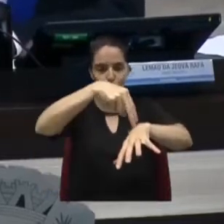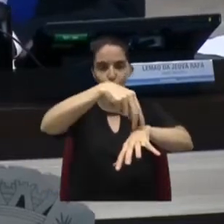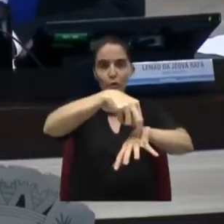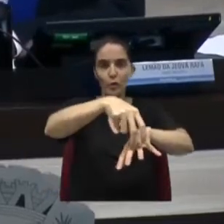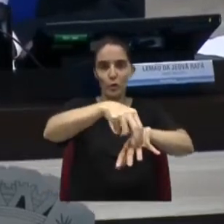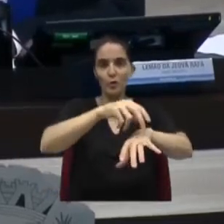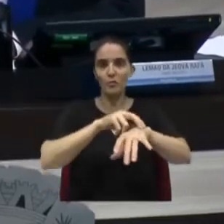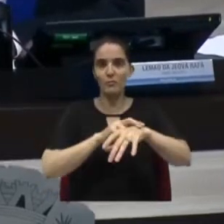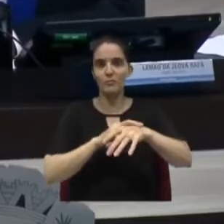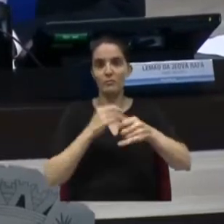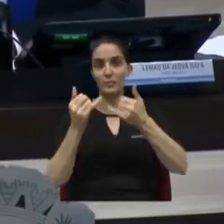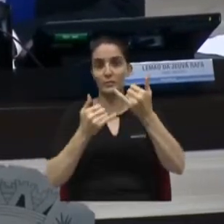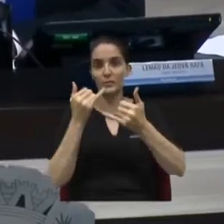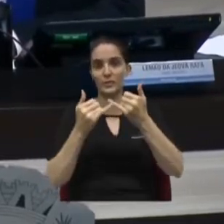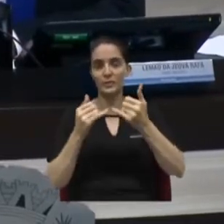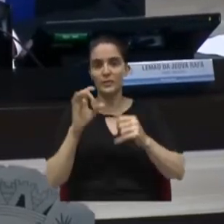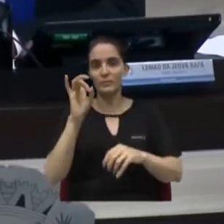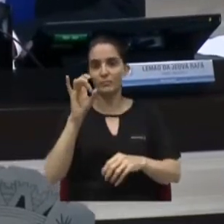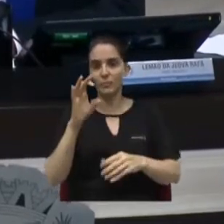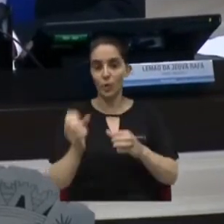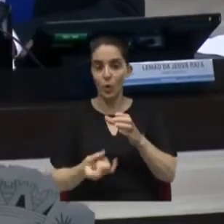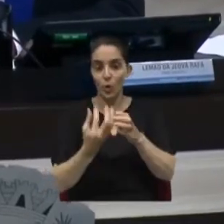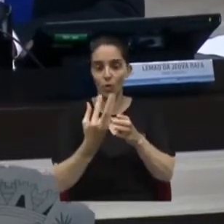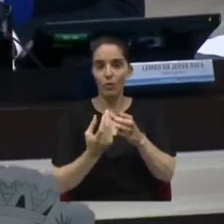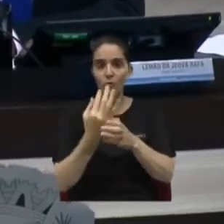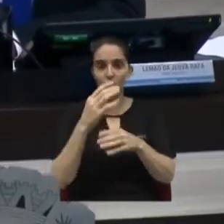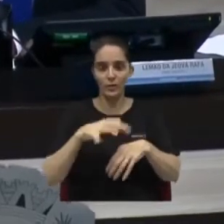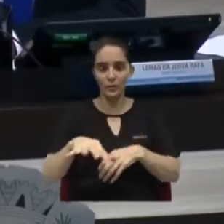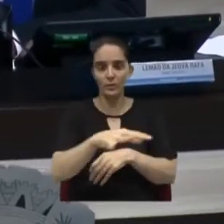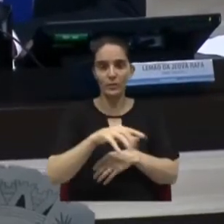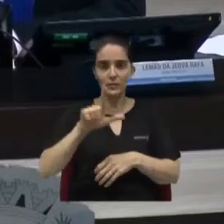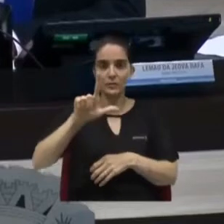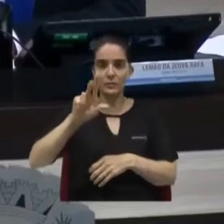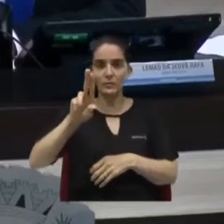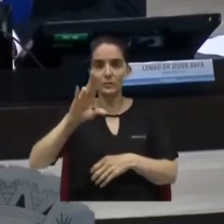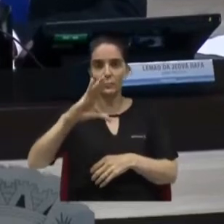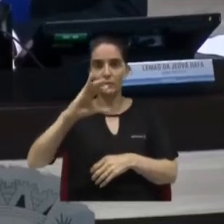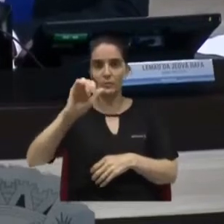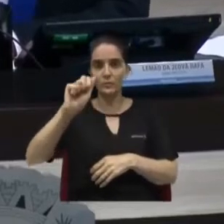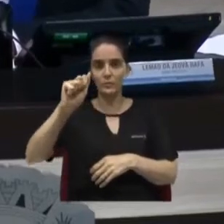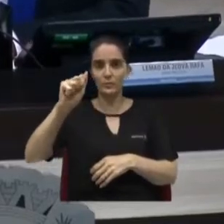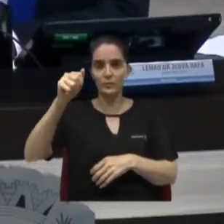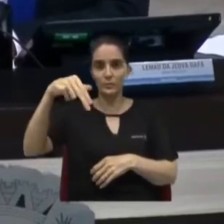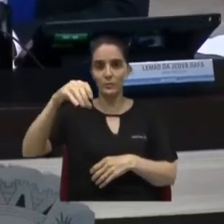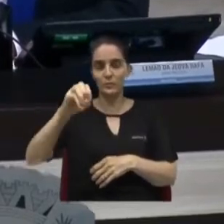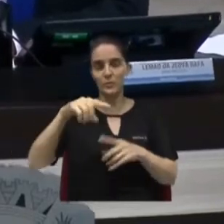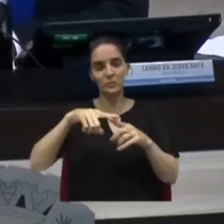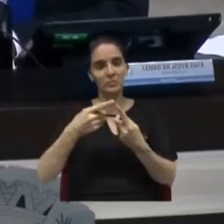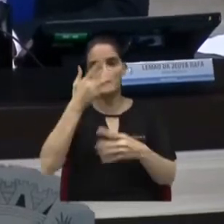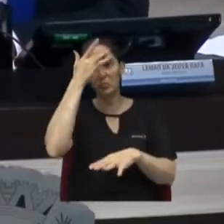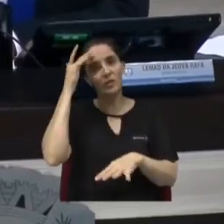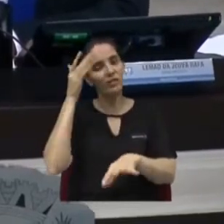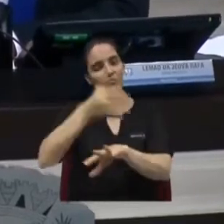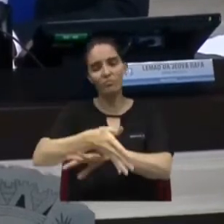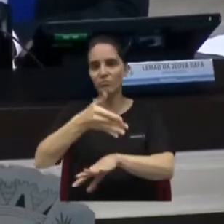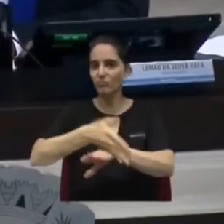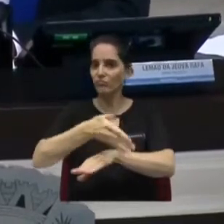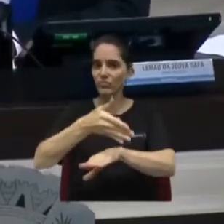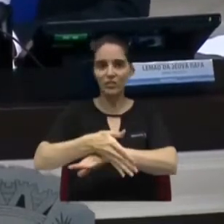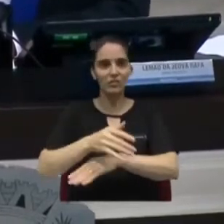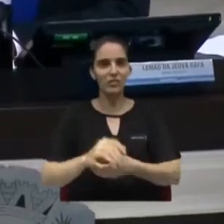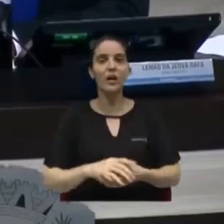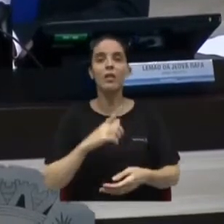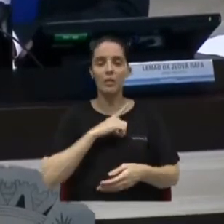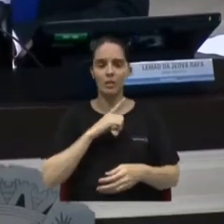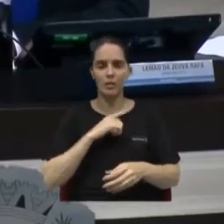fonte funcionando é Luciano Esteves. E, infelizmente, abandonada de pessoas. Ela está lá,